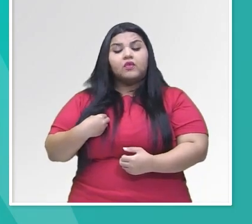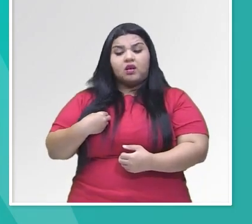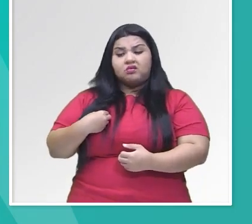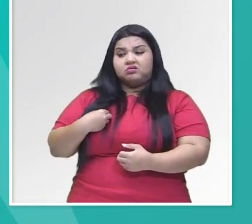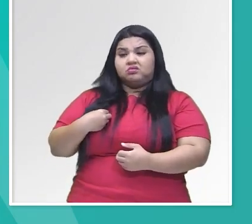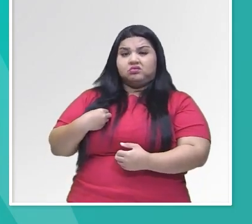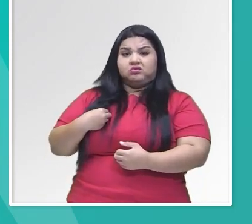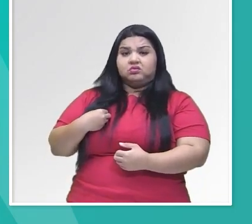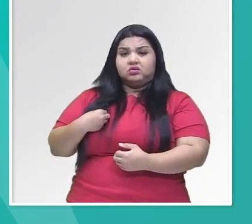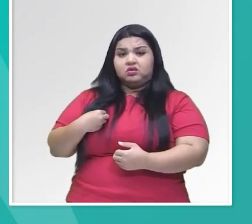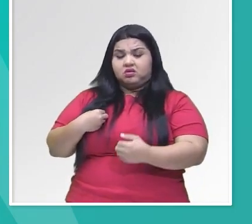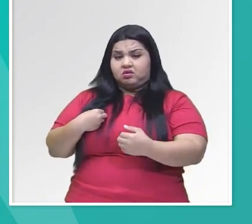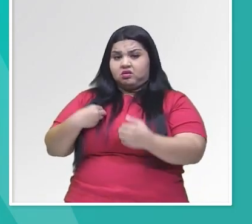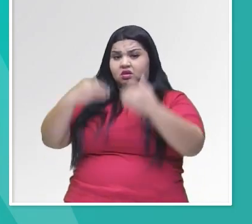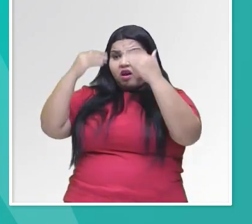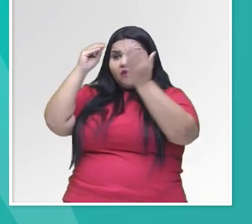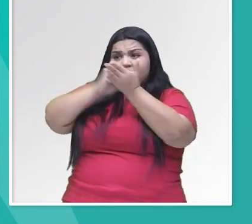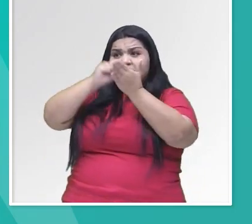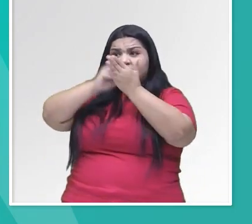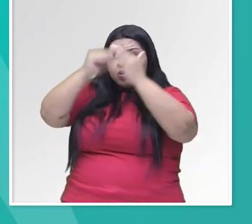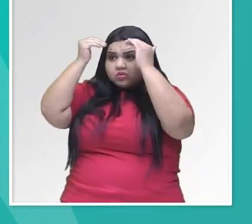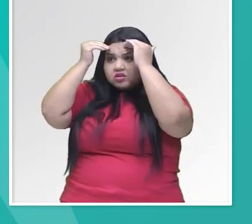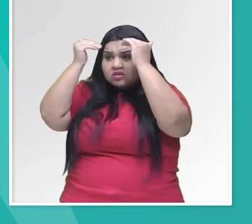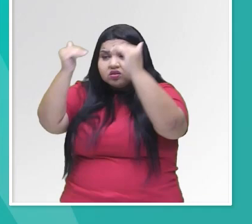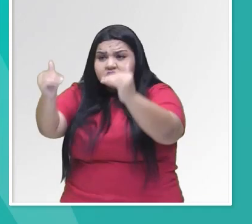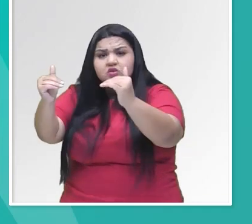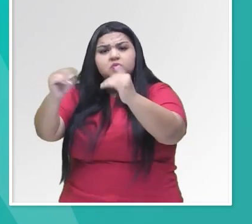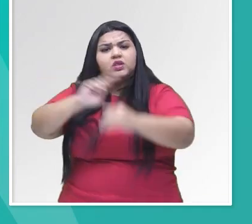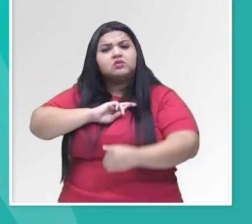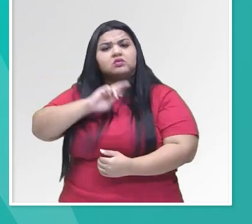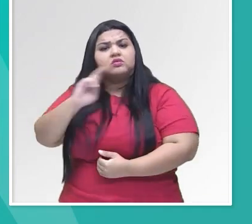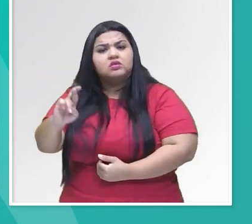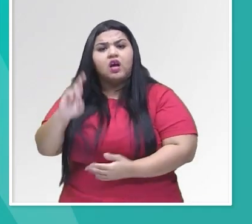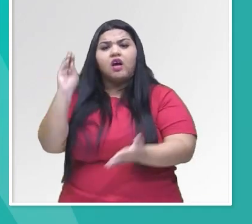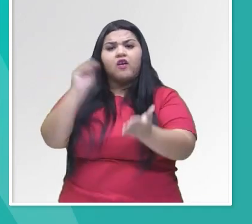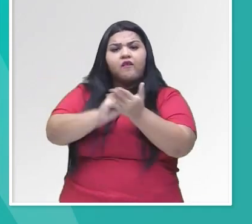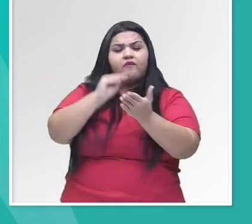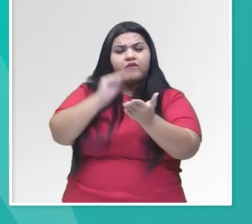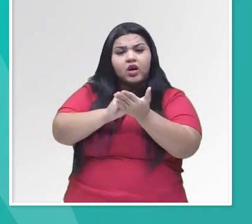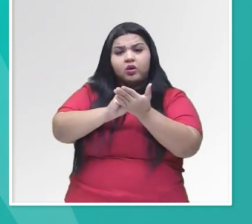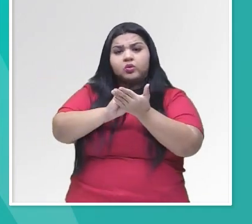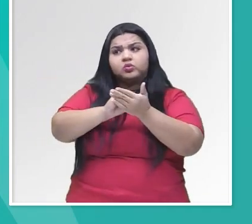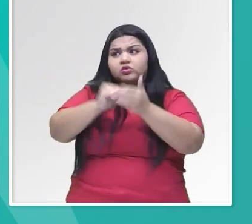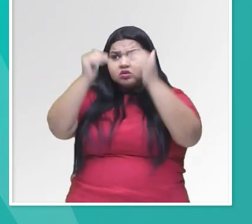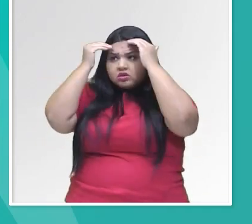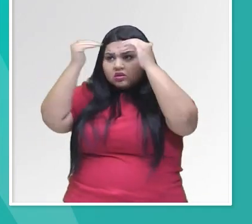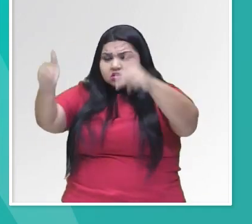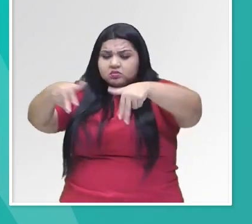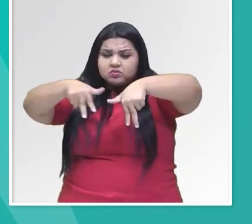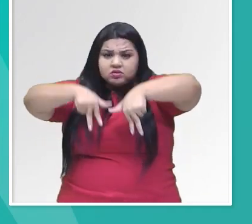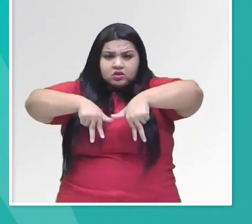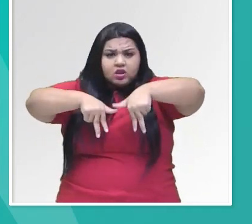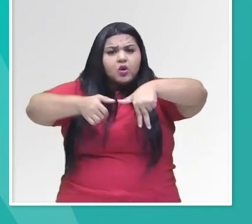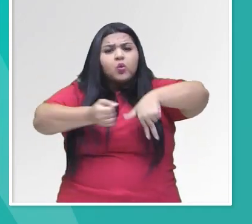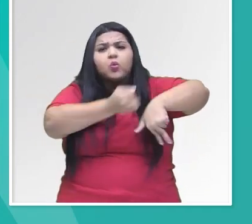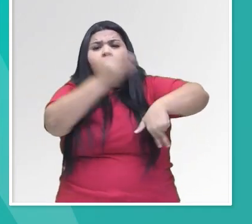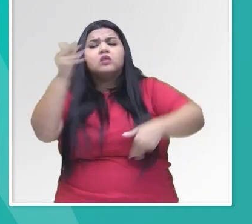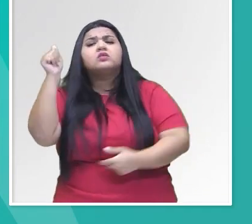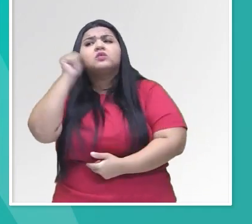religiosa que nós estamos vivendo, que está gritante, a intolerância ao gênero, quantas mulheres